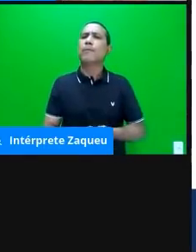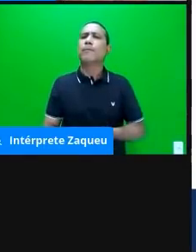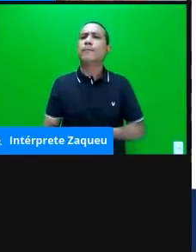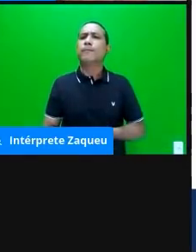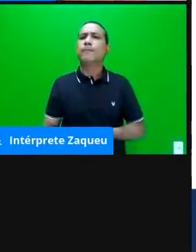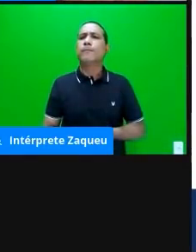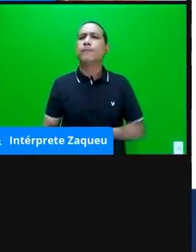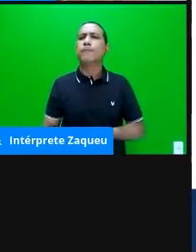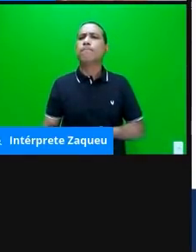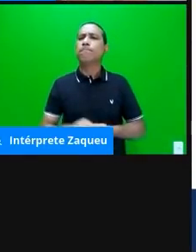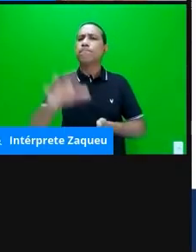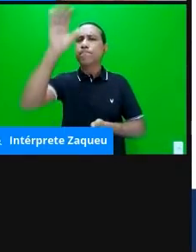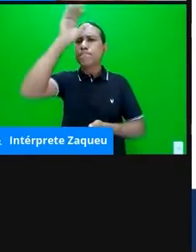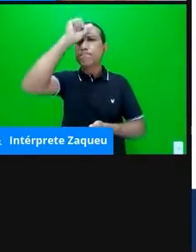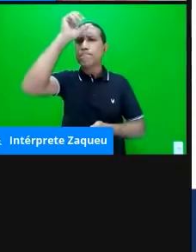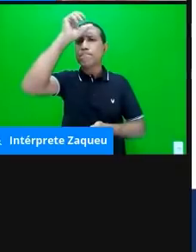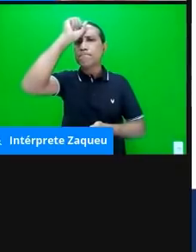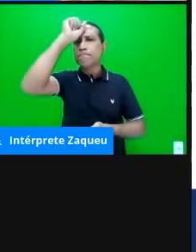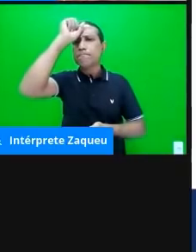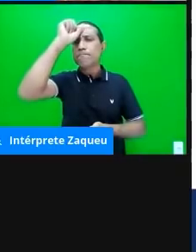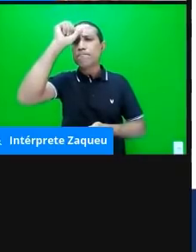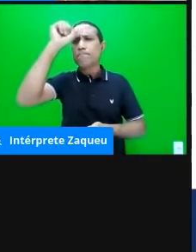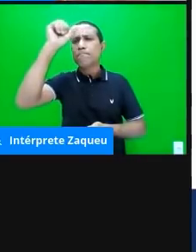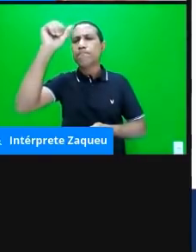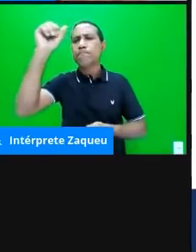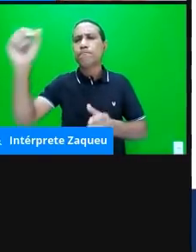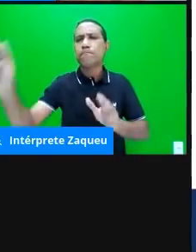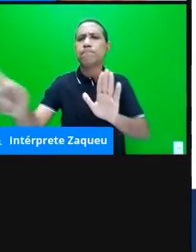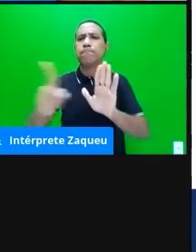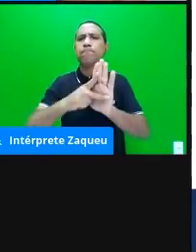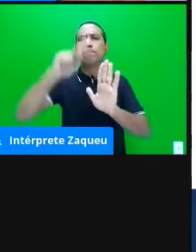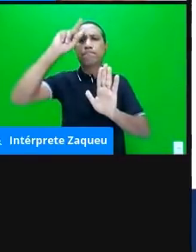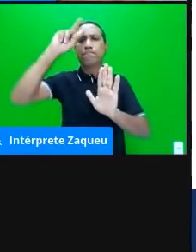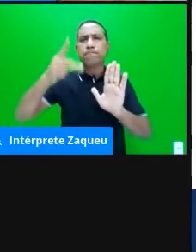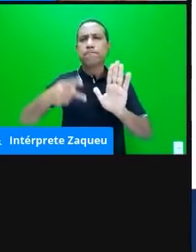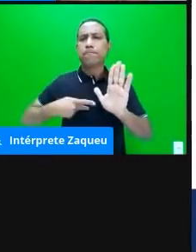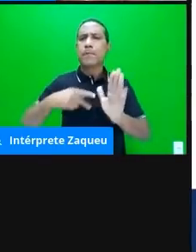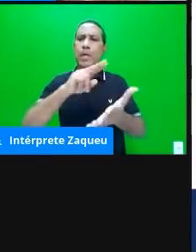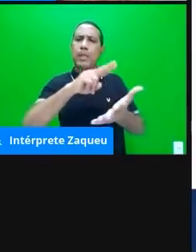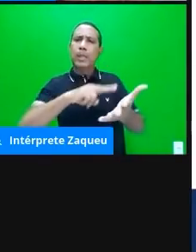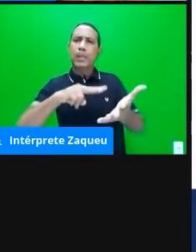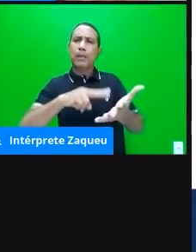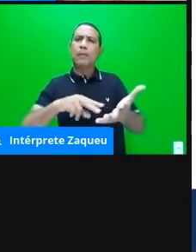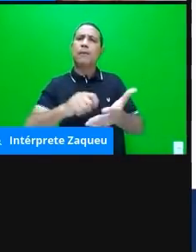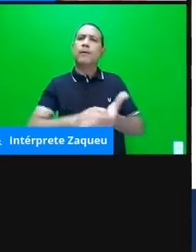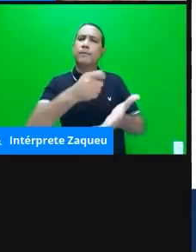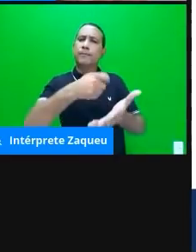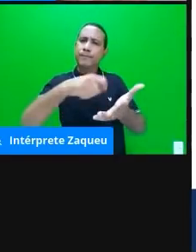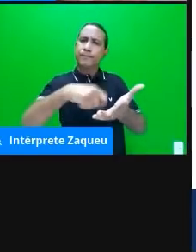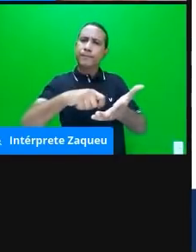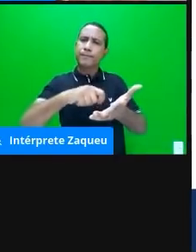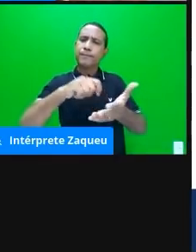a aprendizagem, a apropriação da leitura e da escrita, dentro dos contextos onde